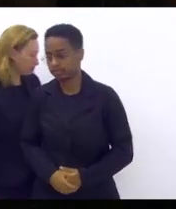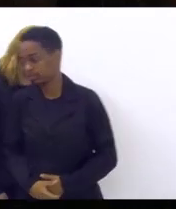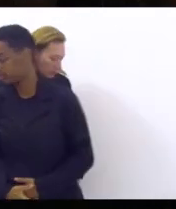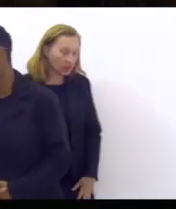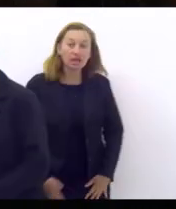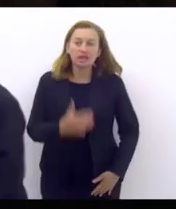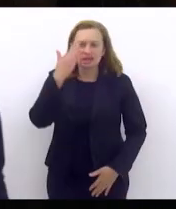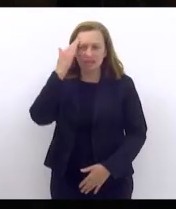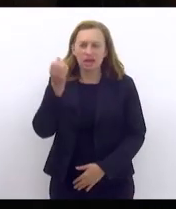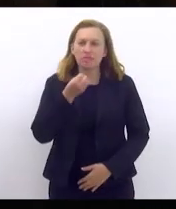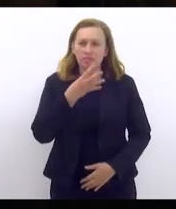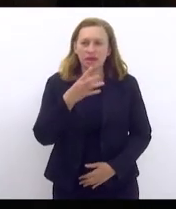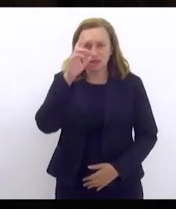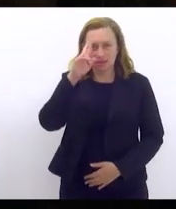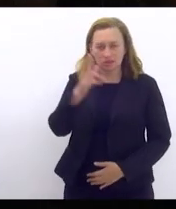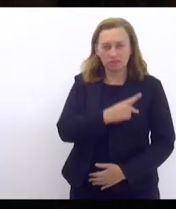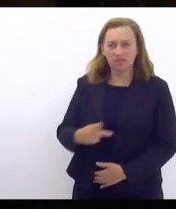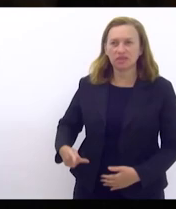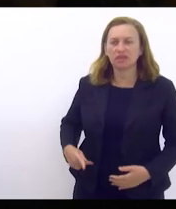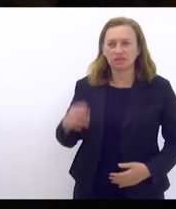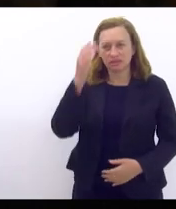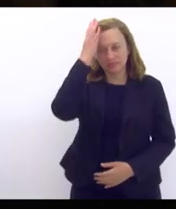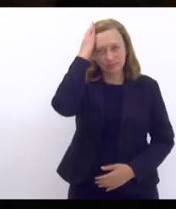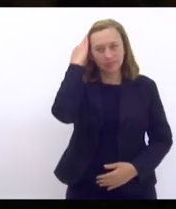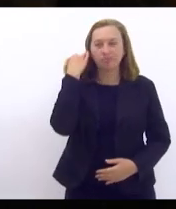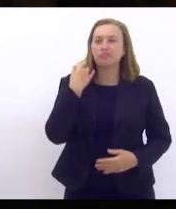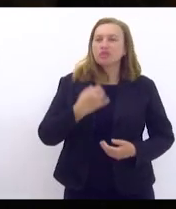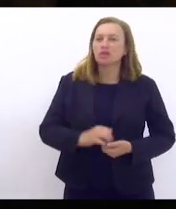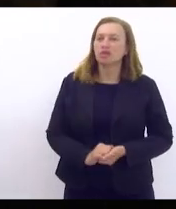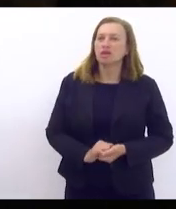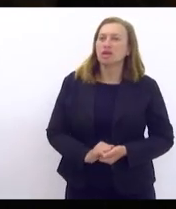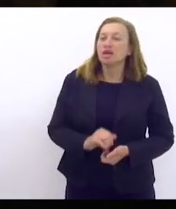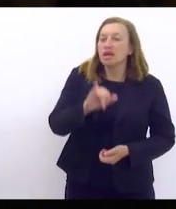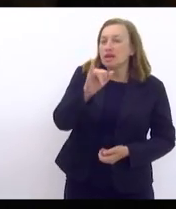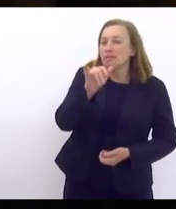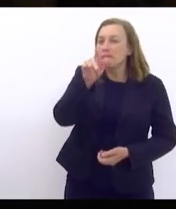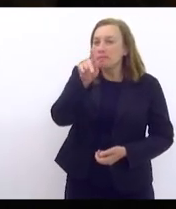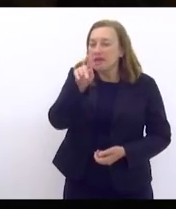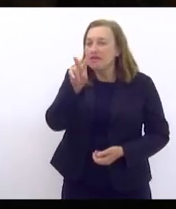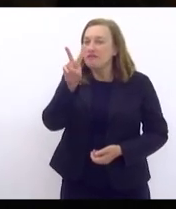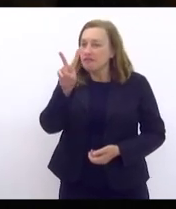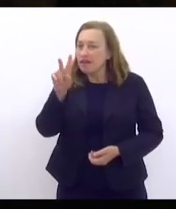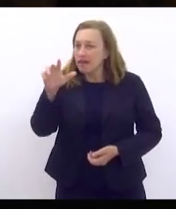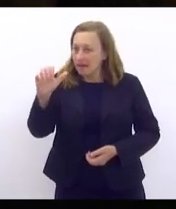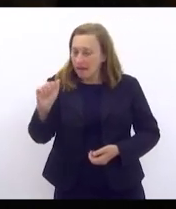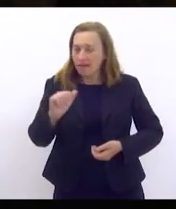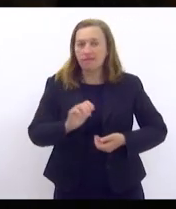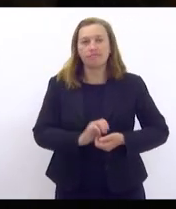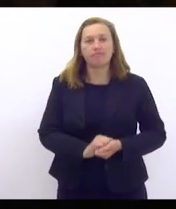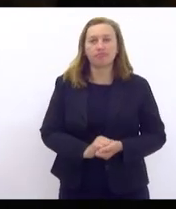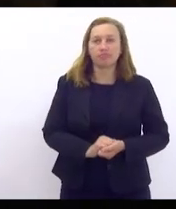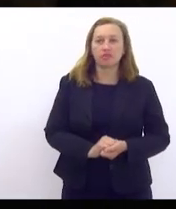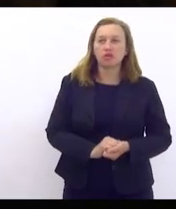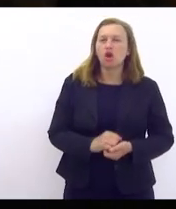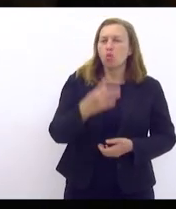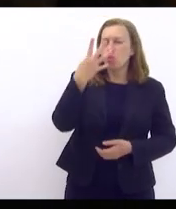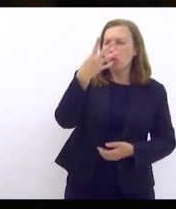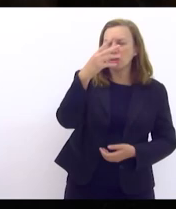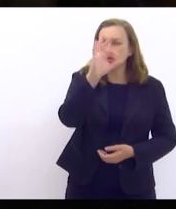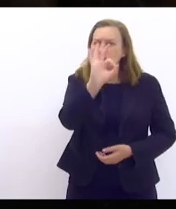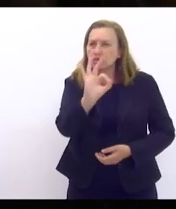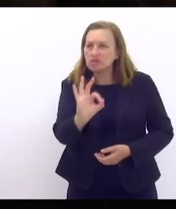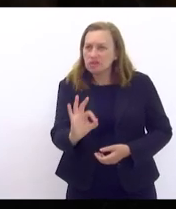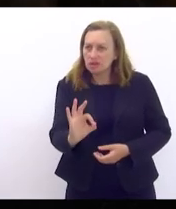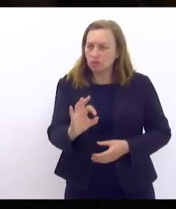sabe bem você excelência que o IPVA incide quatro por